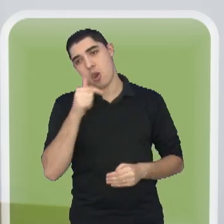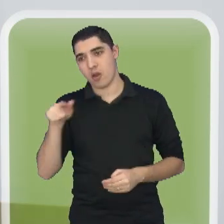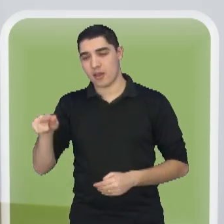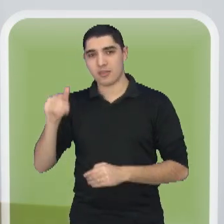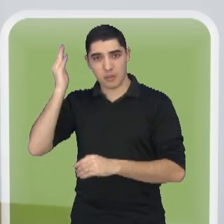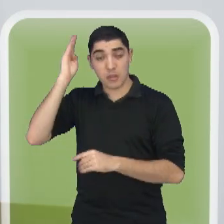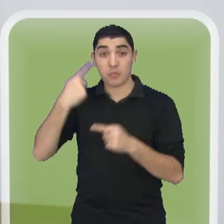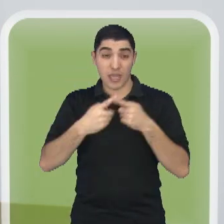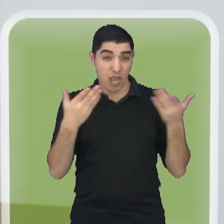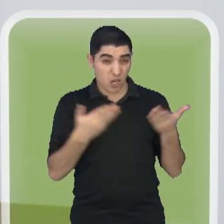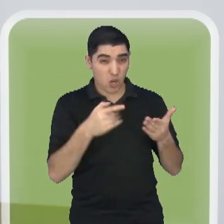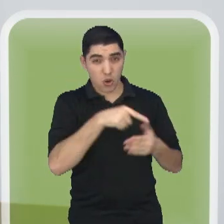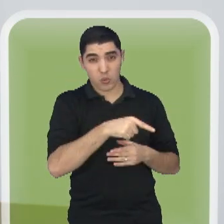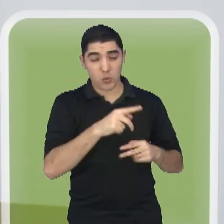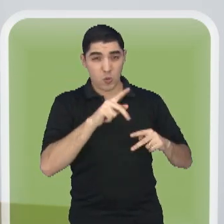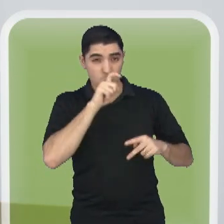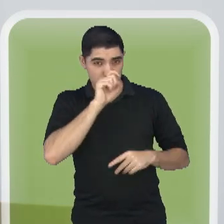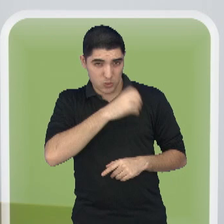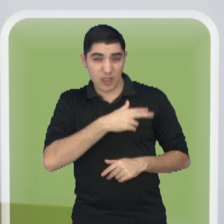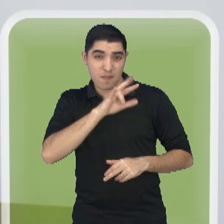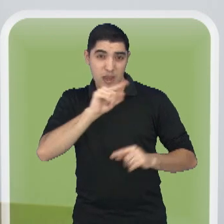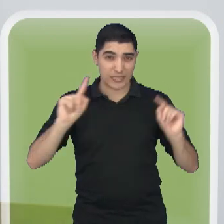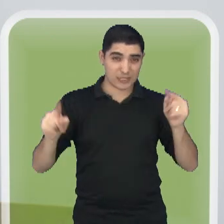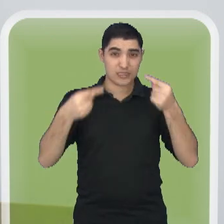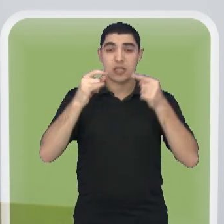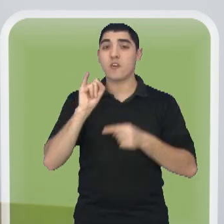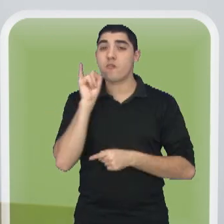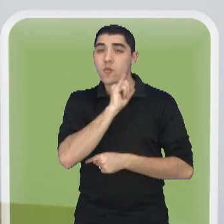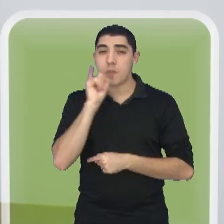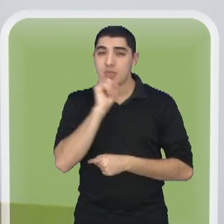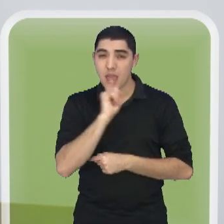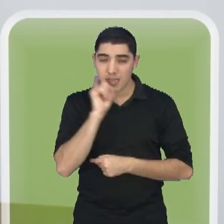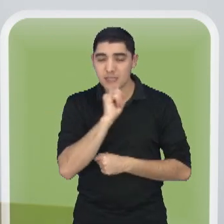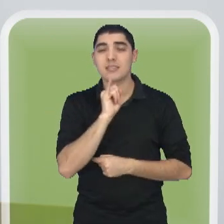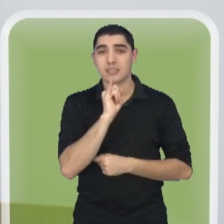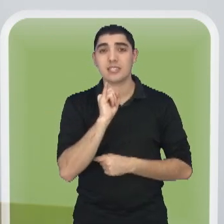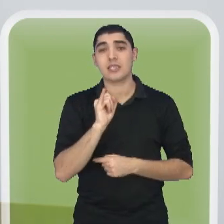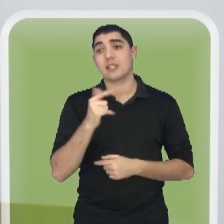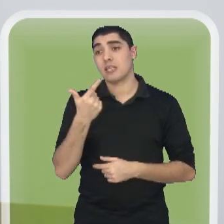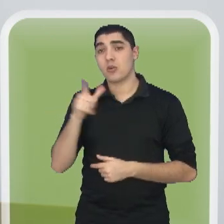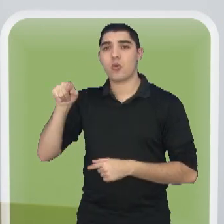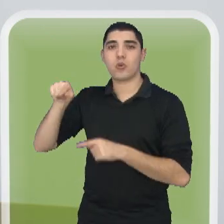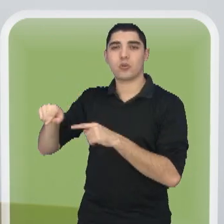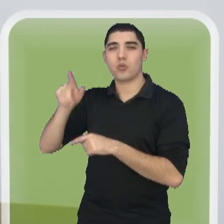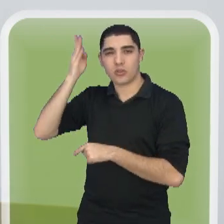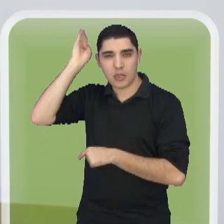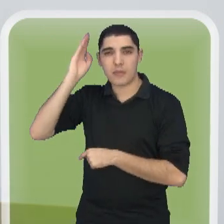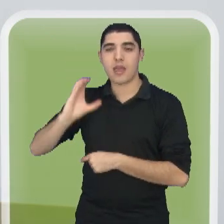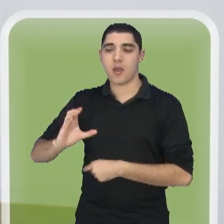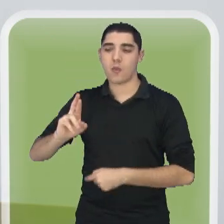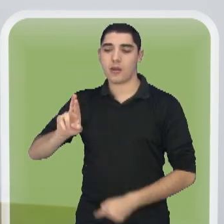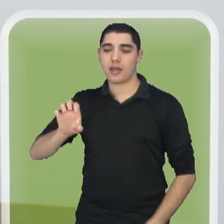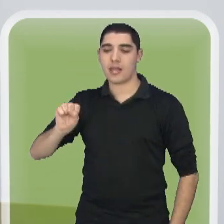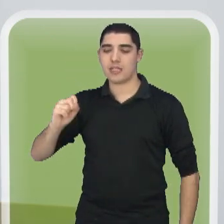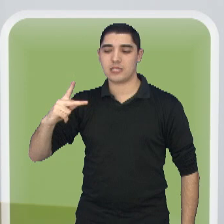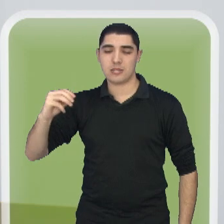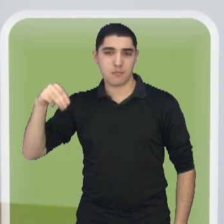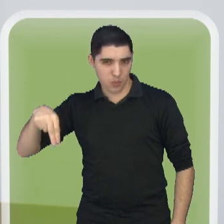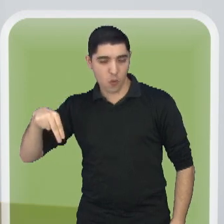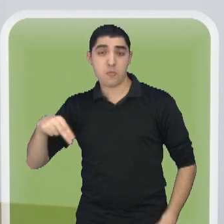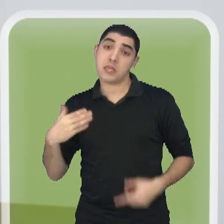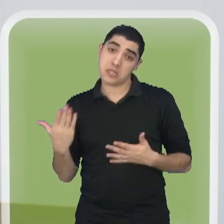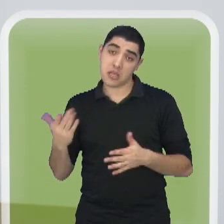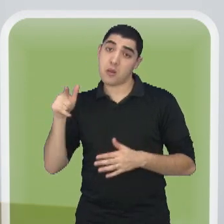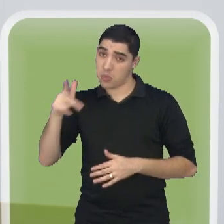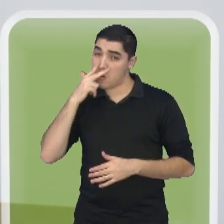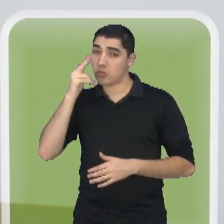vai pegar o Fluminense ainda na última rodada, e a última rodada para o Taubaté é o Crespon, que é o saco de pancadas do grupo. Então o Taubaté